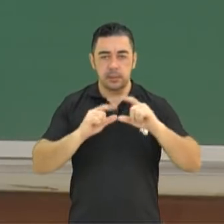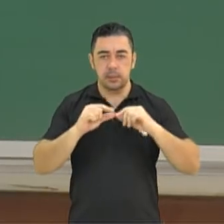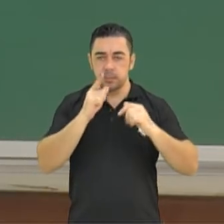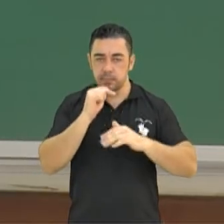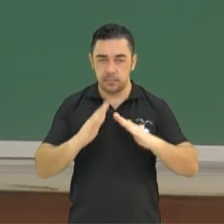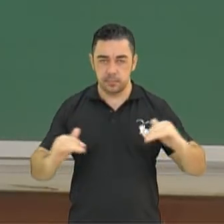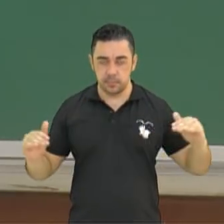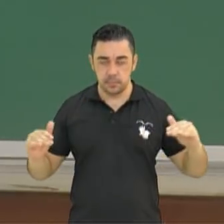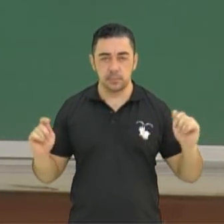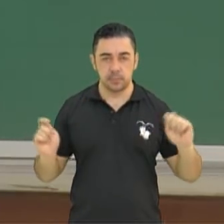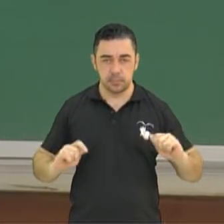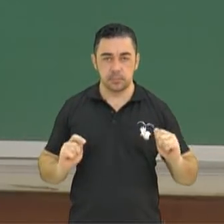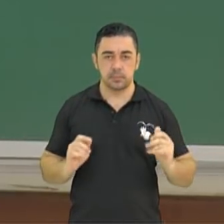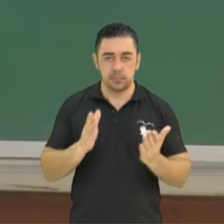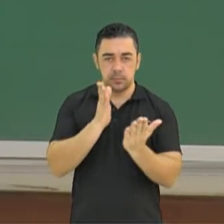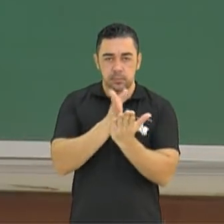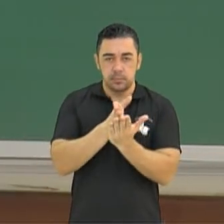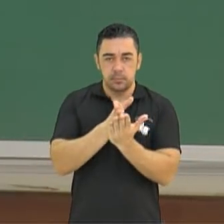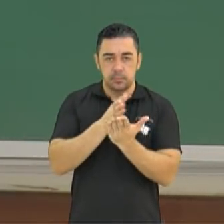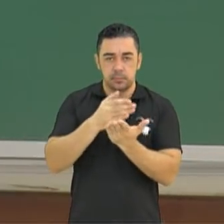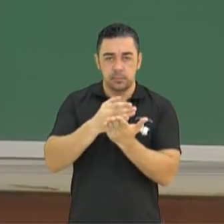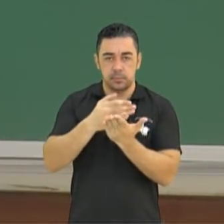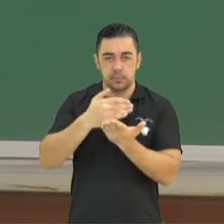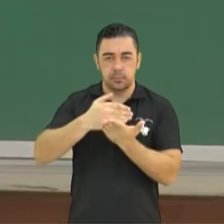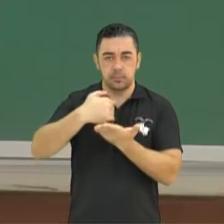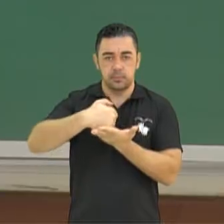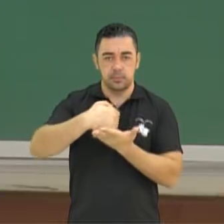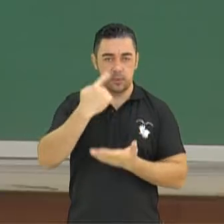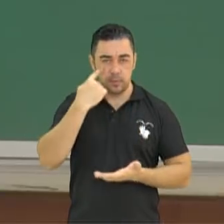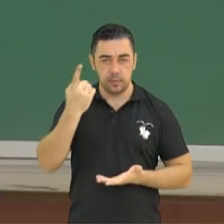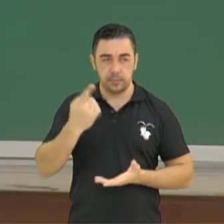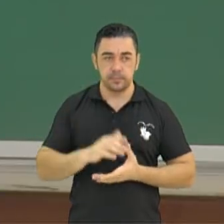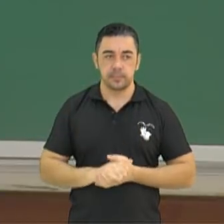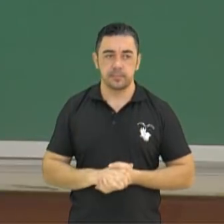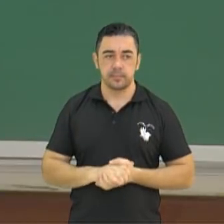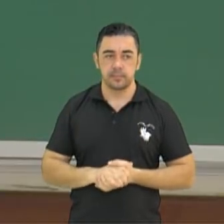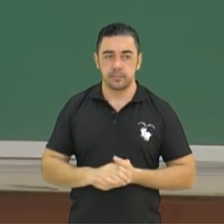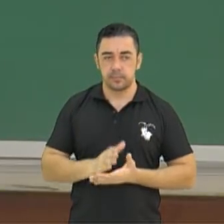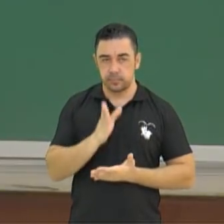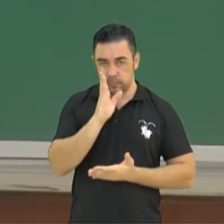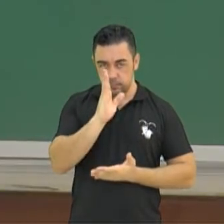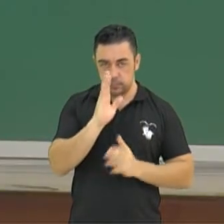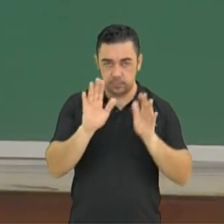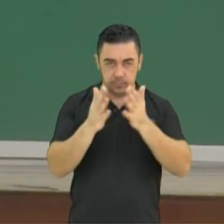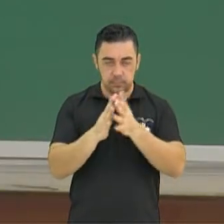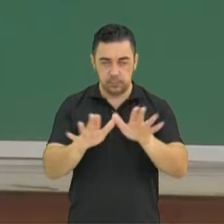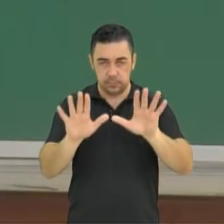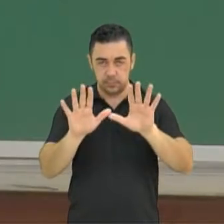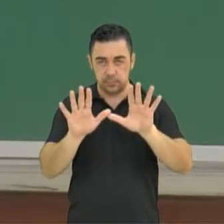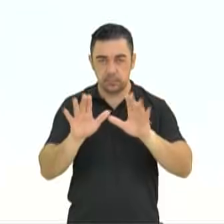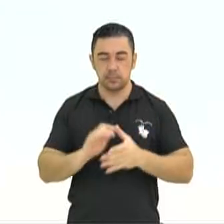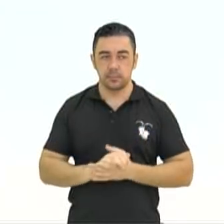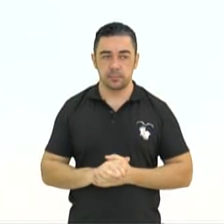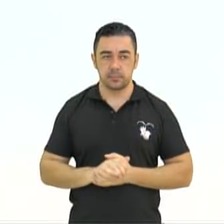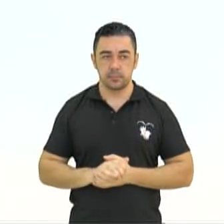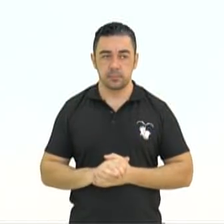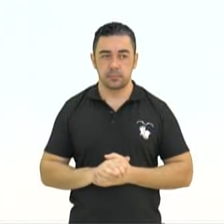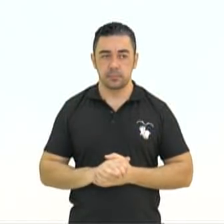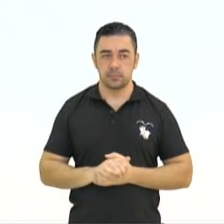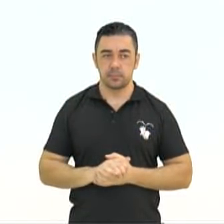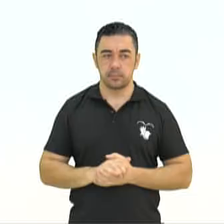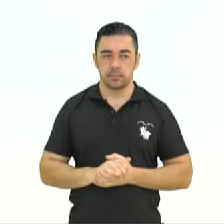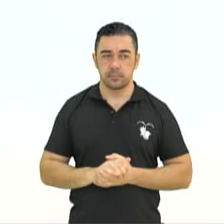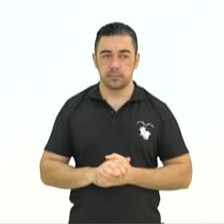mar. Eu posso dividir ela em mais de um plano e ela vai ficar com duas metades iguais. Quer ver? Vamos ver aqui junto, ó. Duas metades iguais.